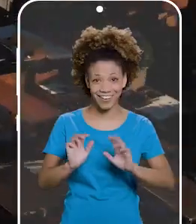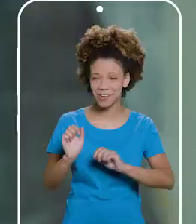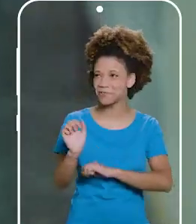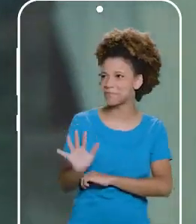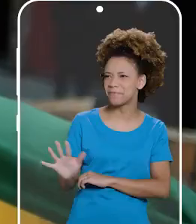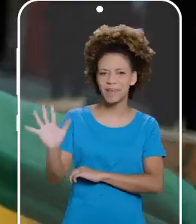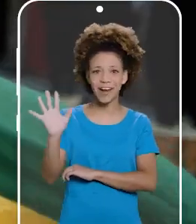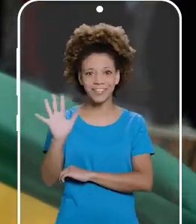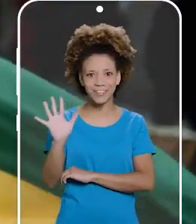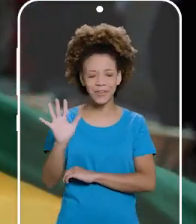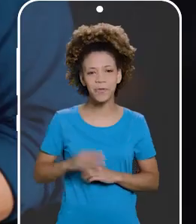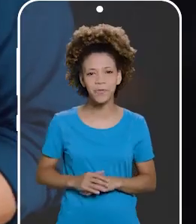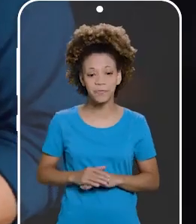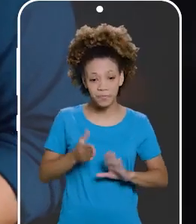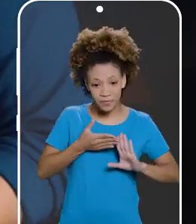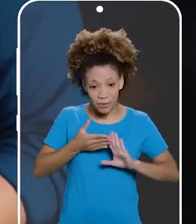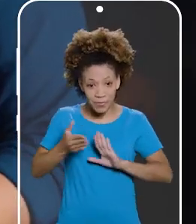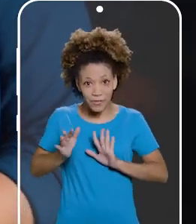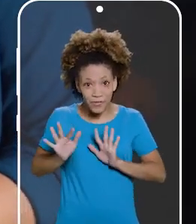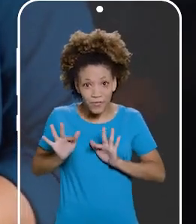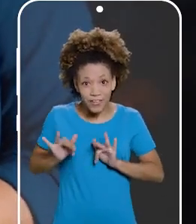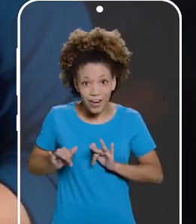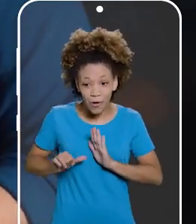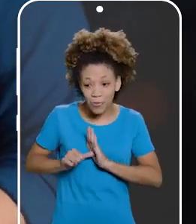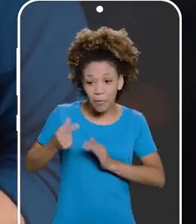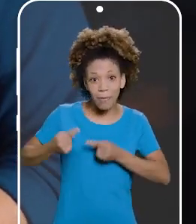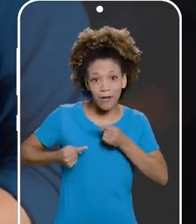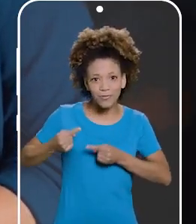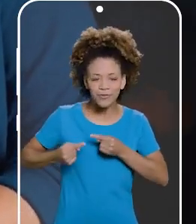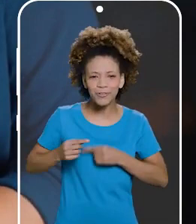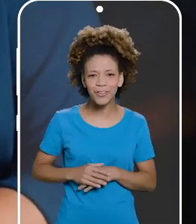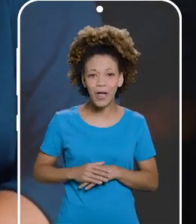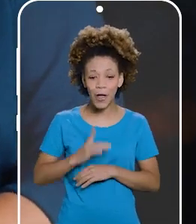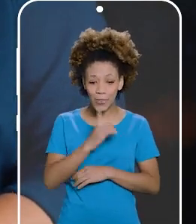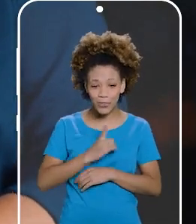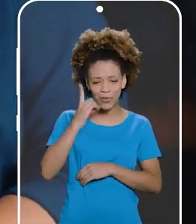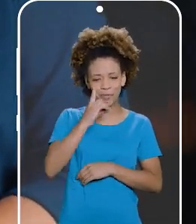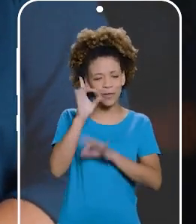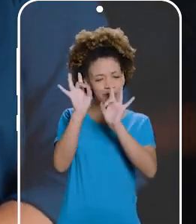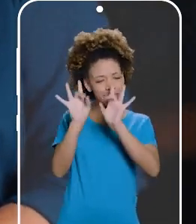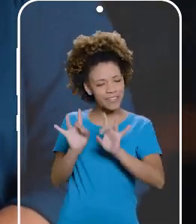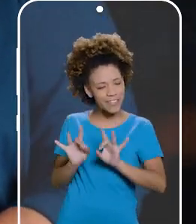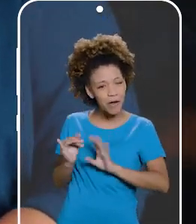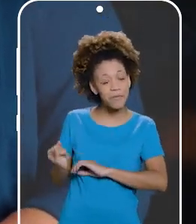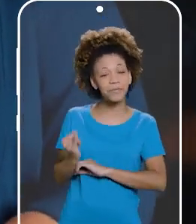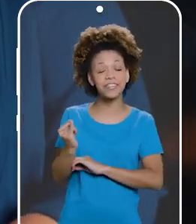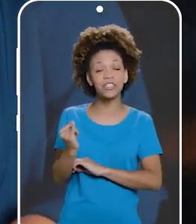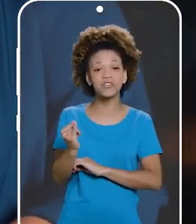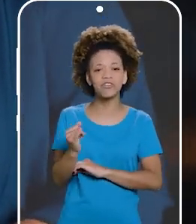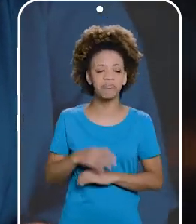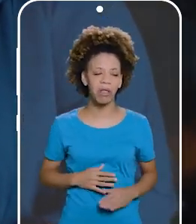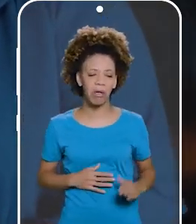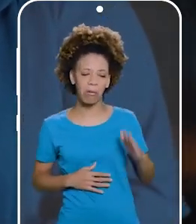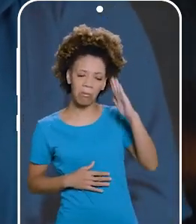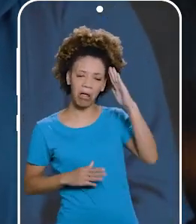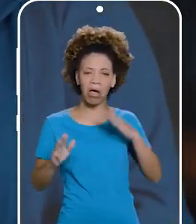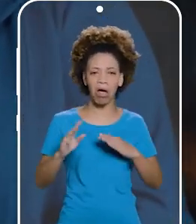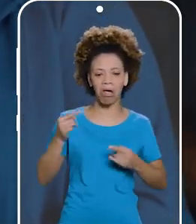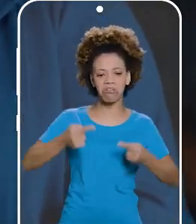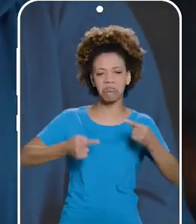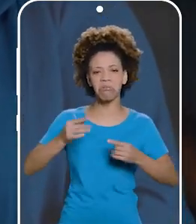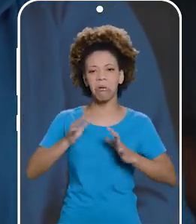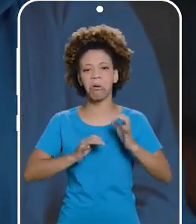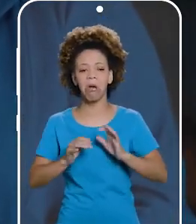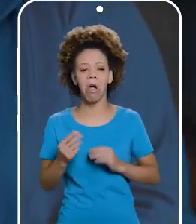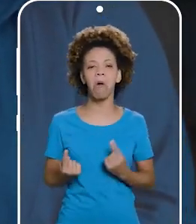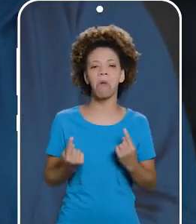Alô, alô, Brasil! Entramos na reta final do primeiro turno. Domingo é o grande dia. E enquanto Lula e Bolsonaro ficam discutindo